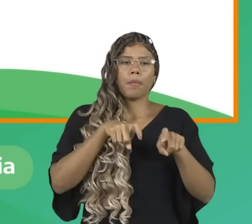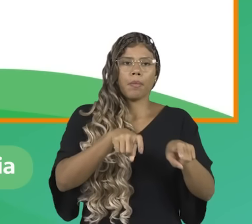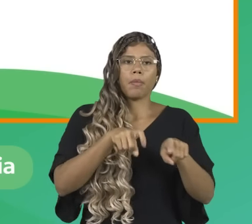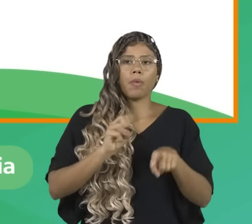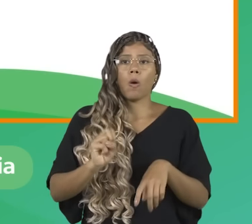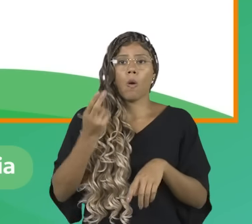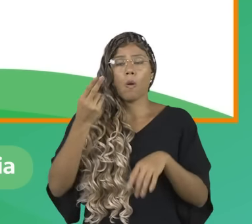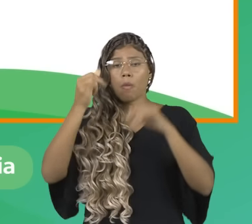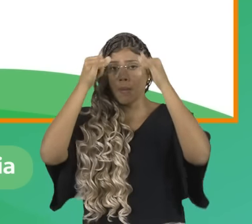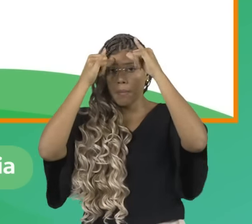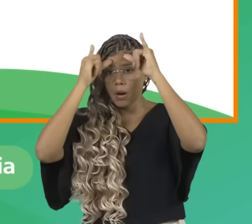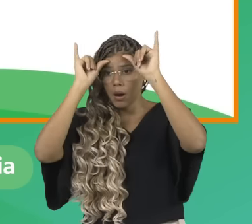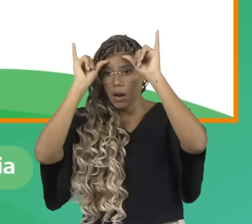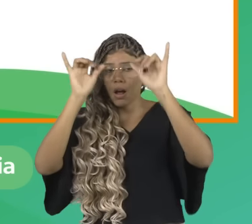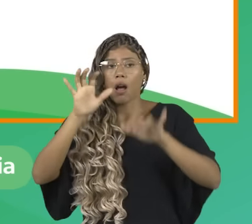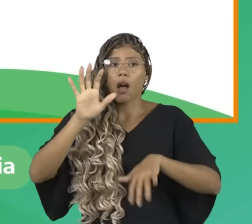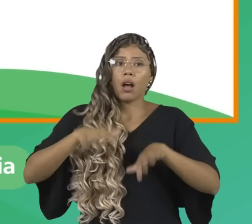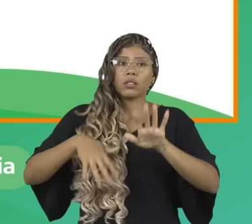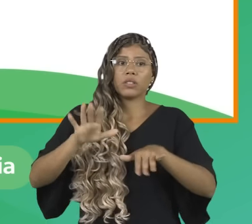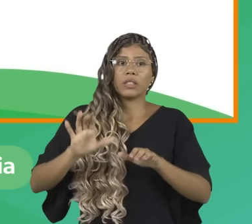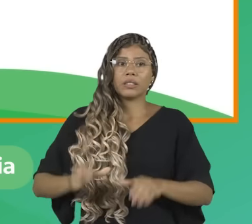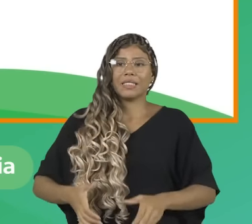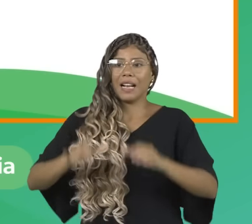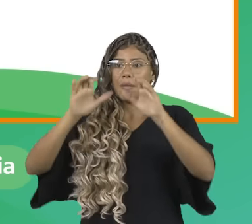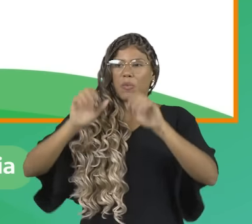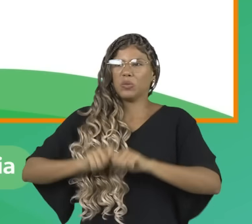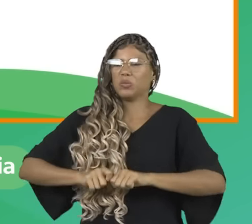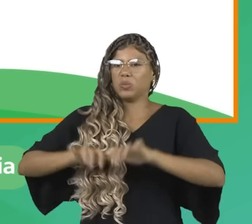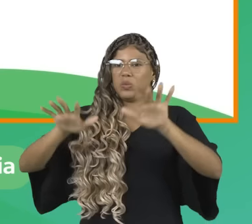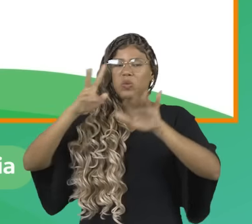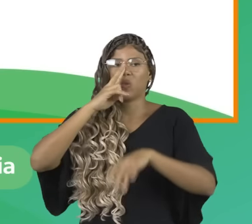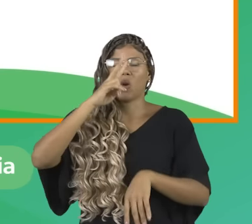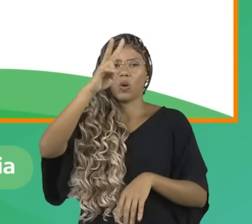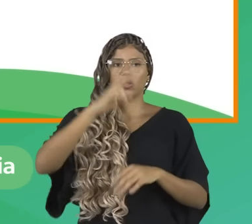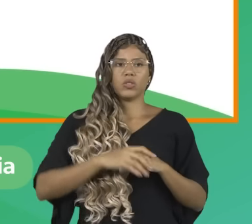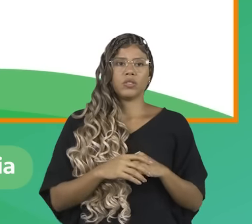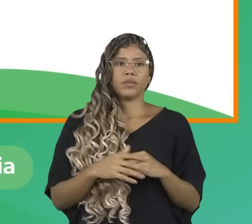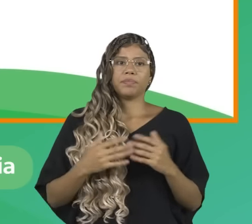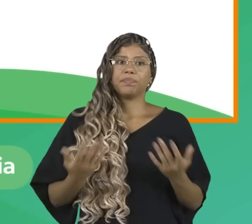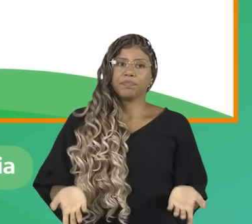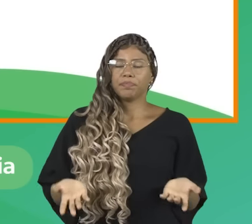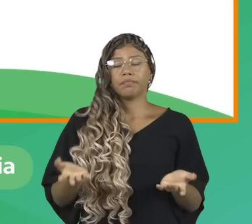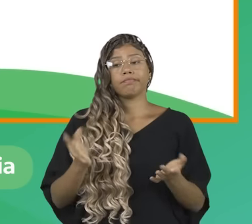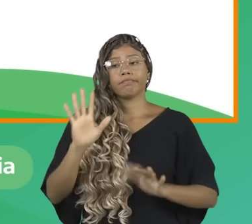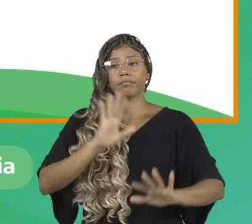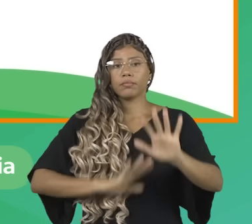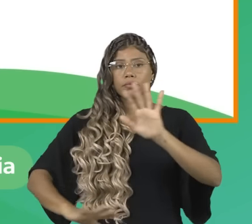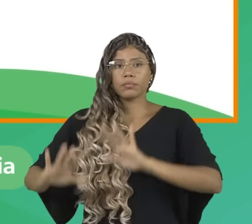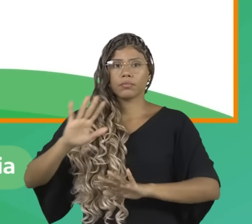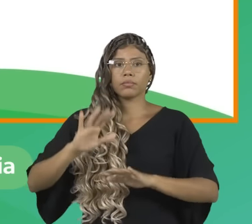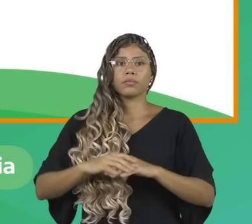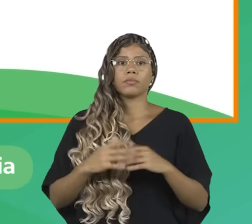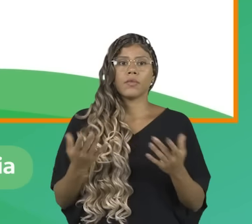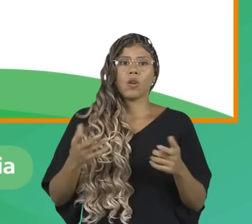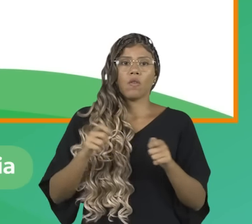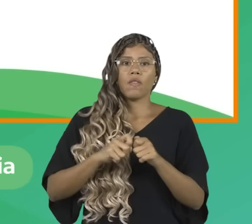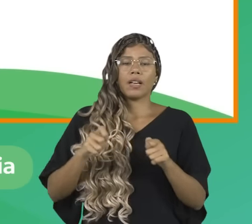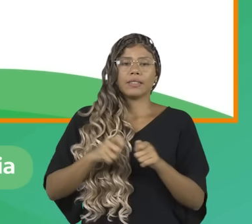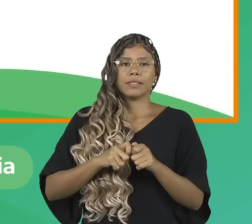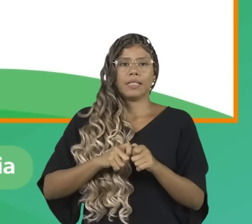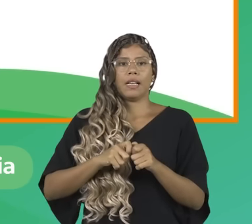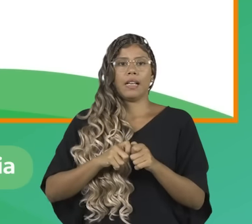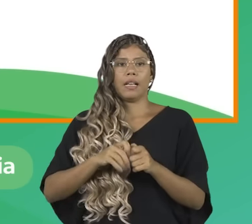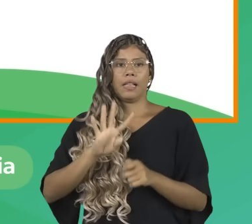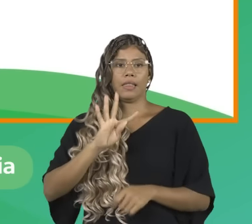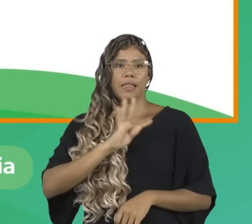do que o desejável. Então, realizar técnicas que evitem ou reduzam essa emissão é